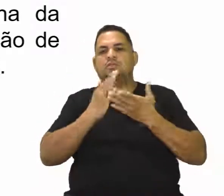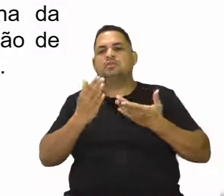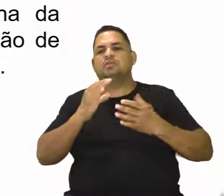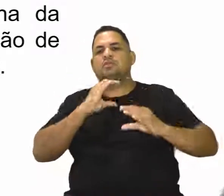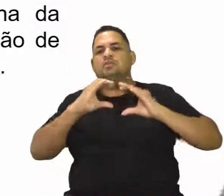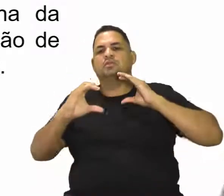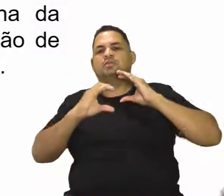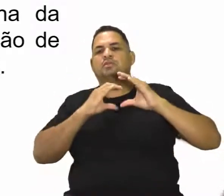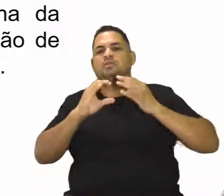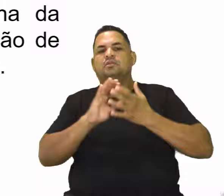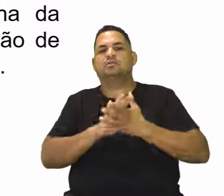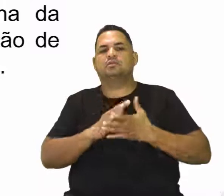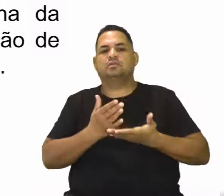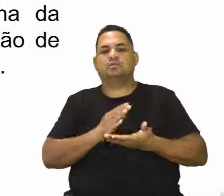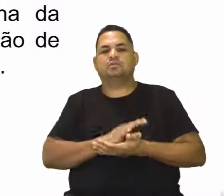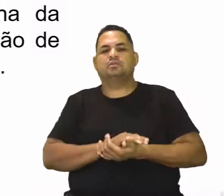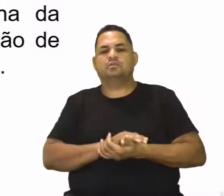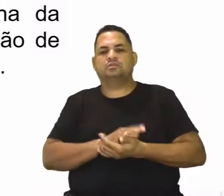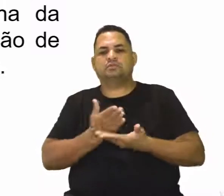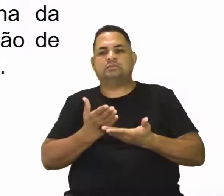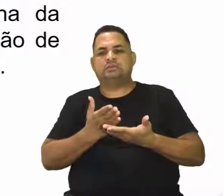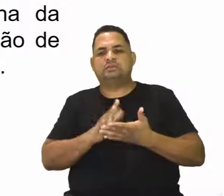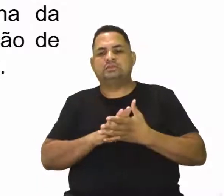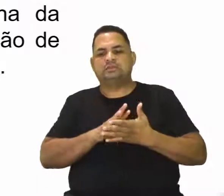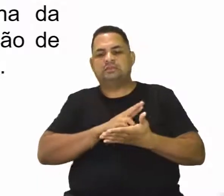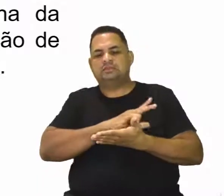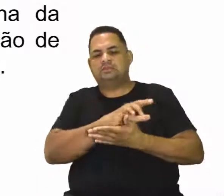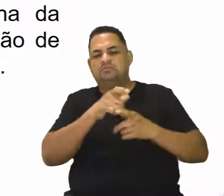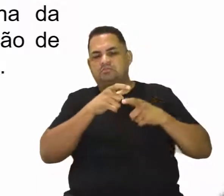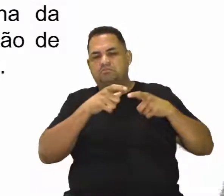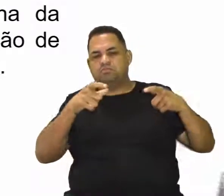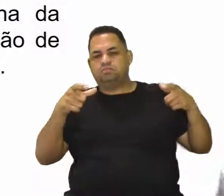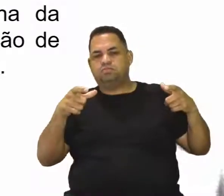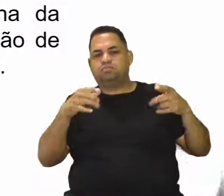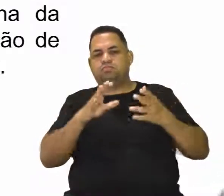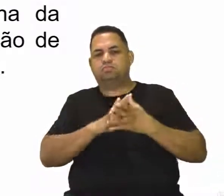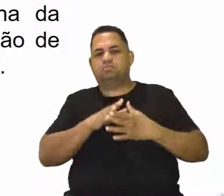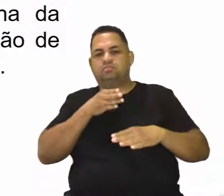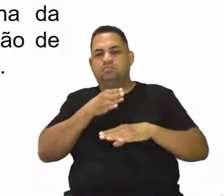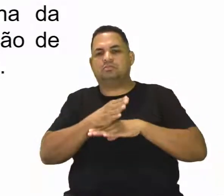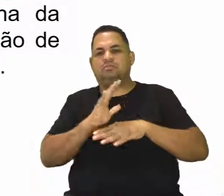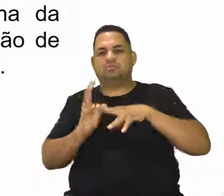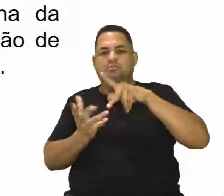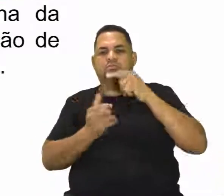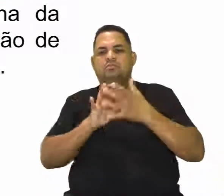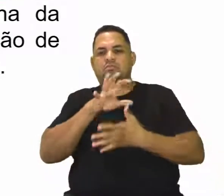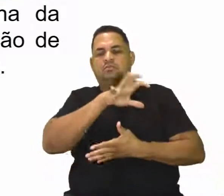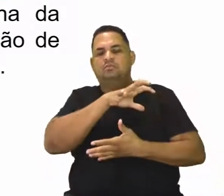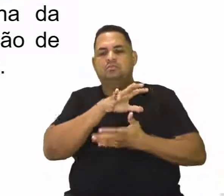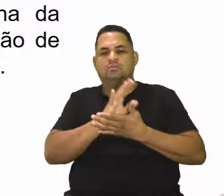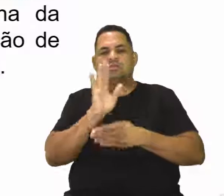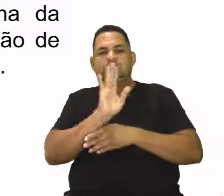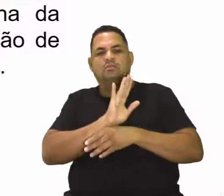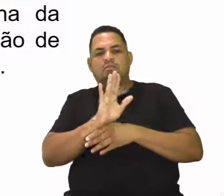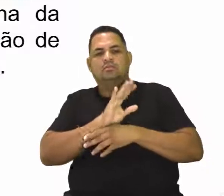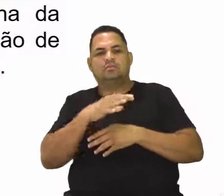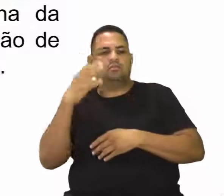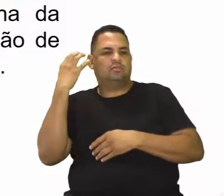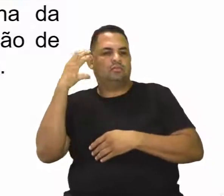tecnologia de comunicação em massa de penetração mundial nas áreas de